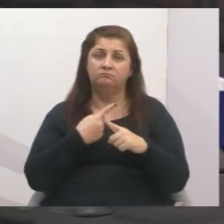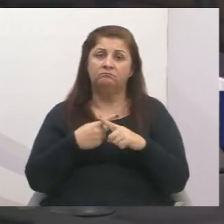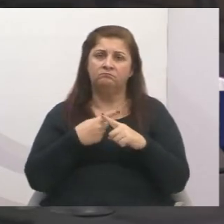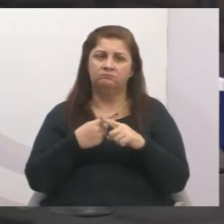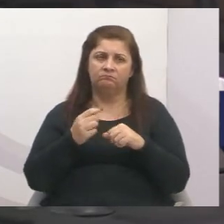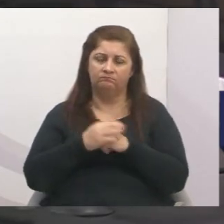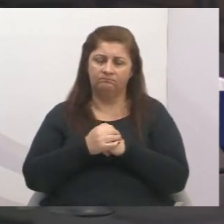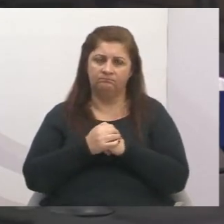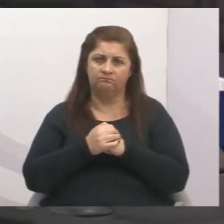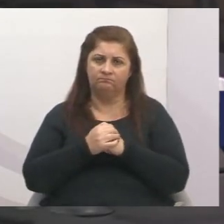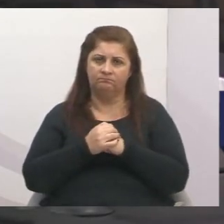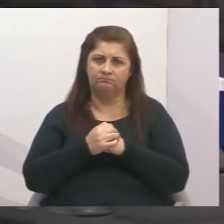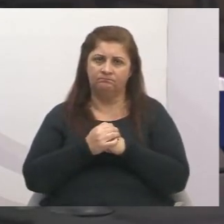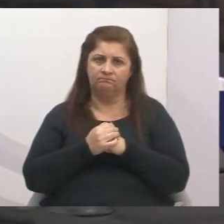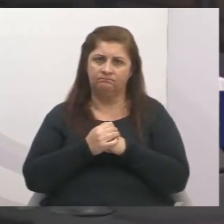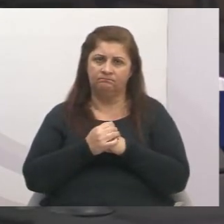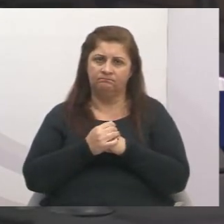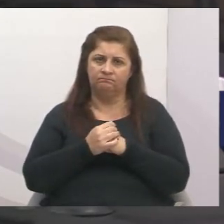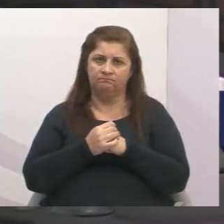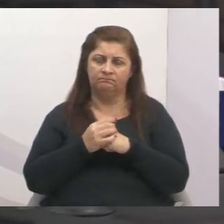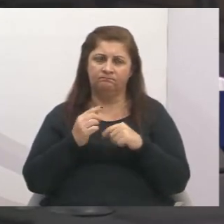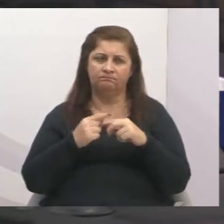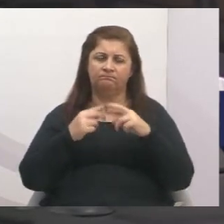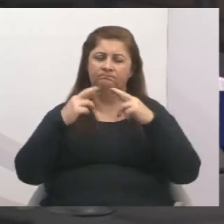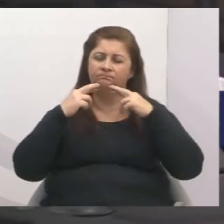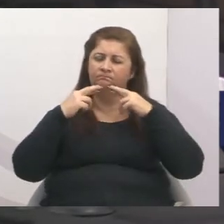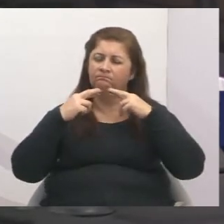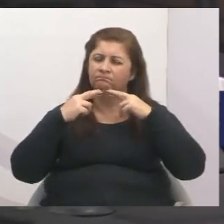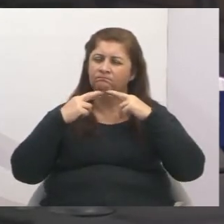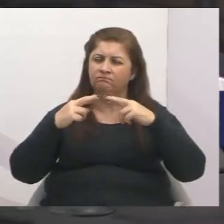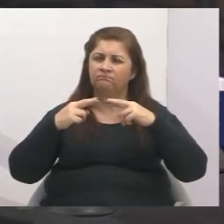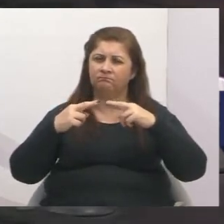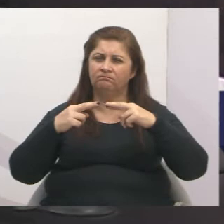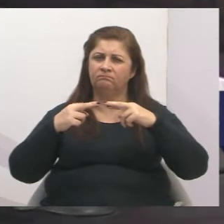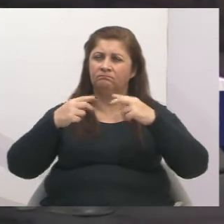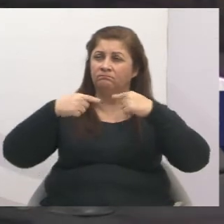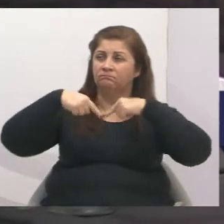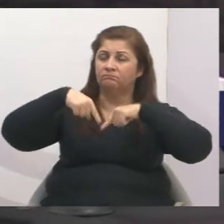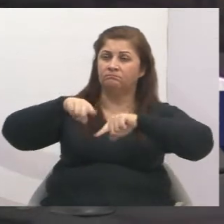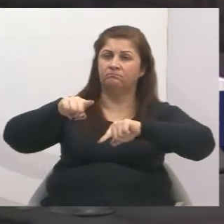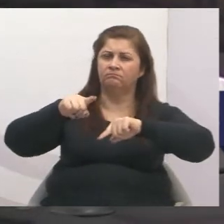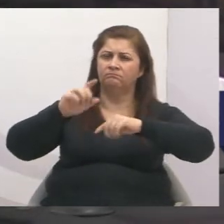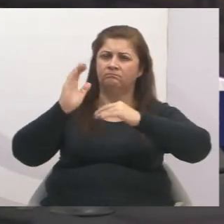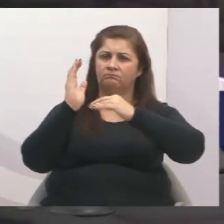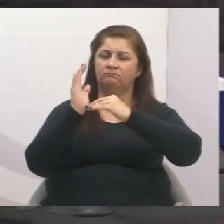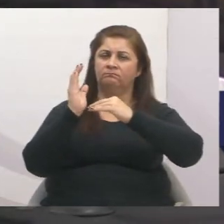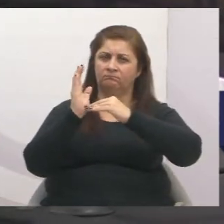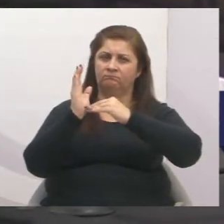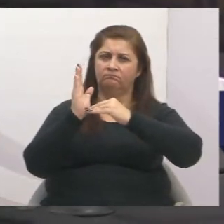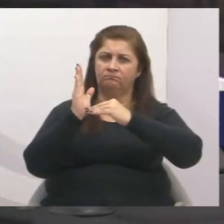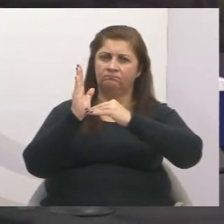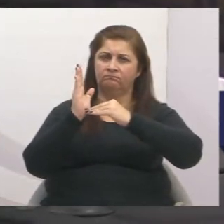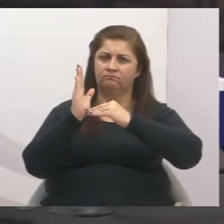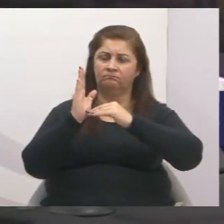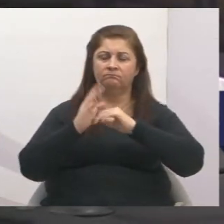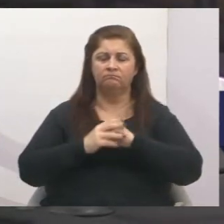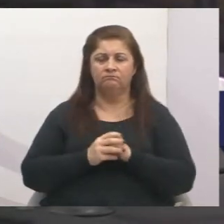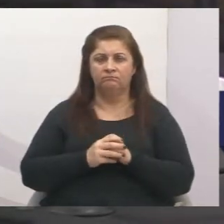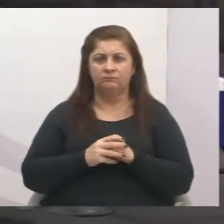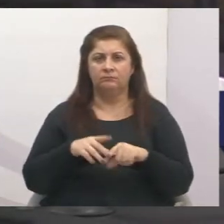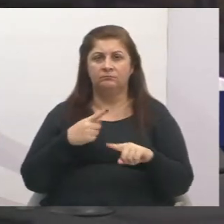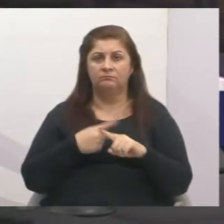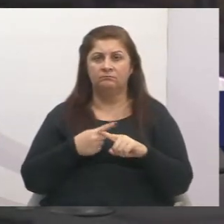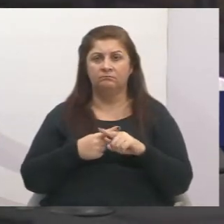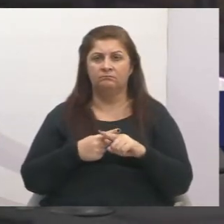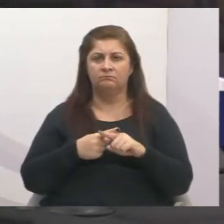porque quero aqui fazer uma crítica dura ao Congresso Nacional. Dura, duríssima. Porque